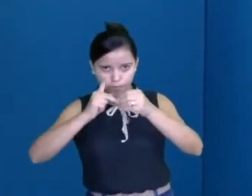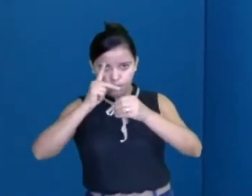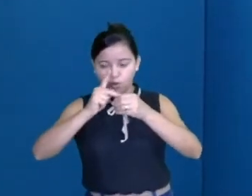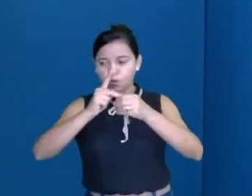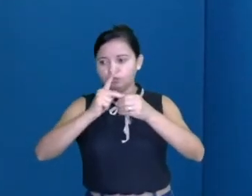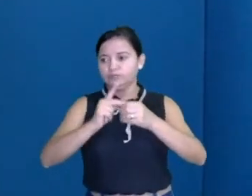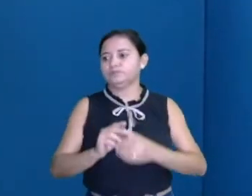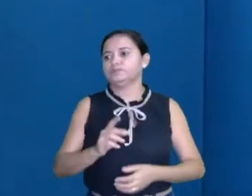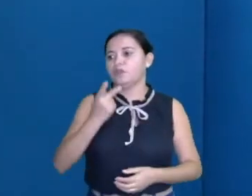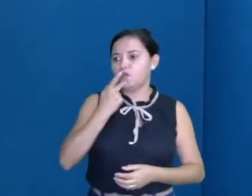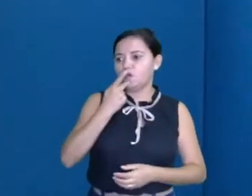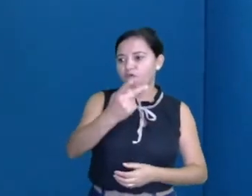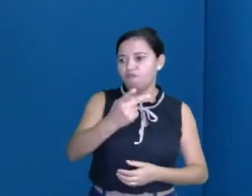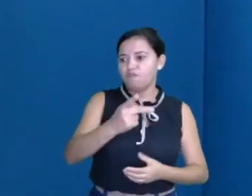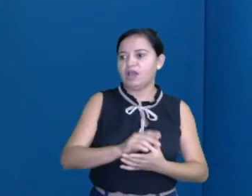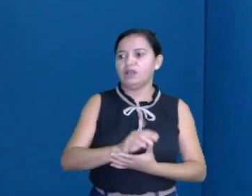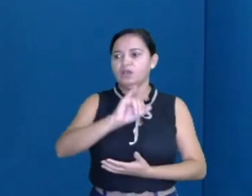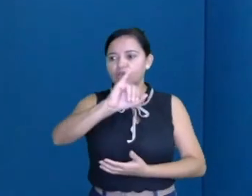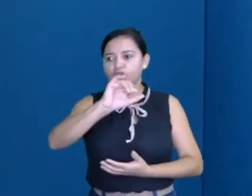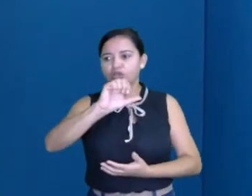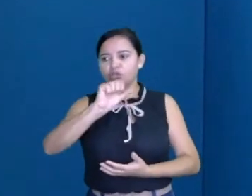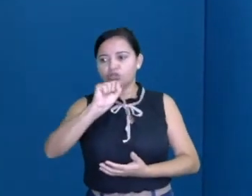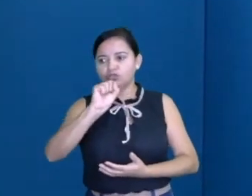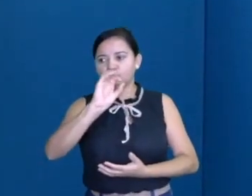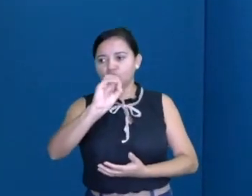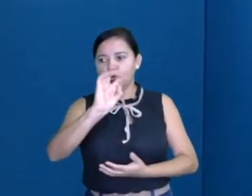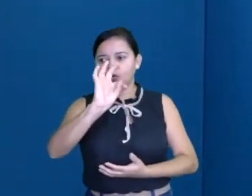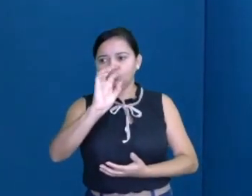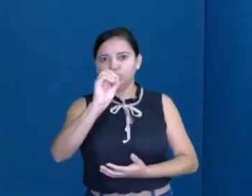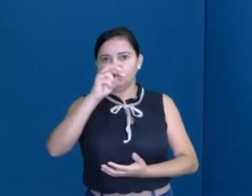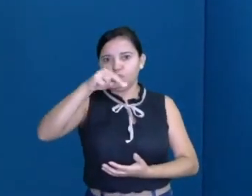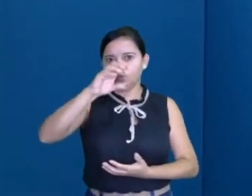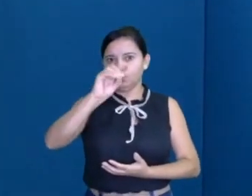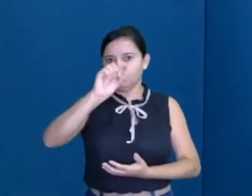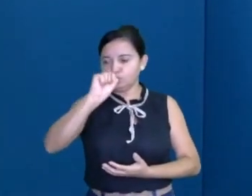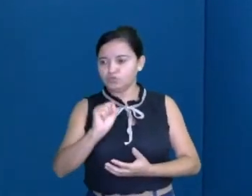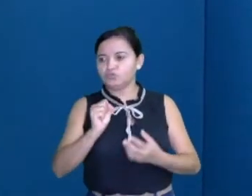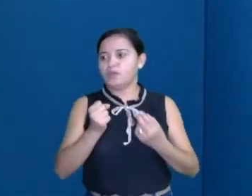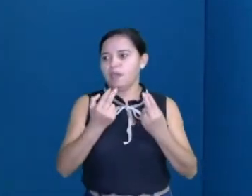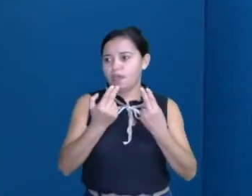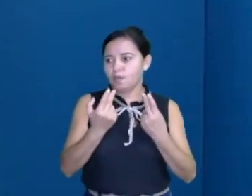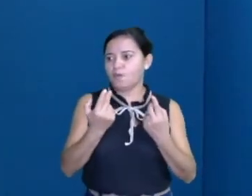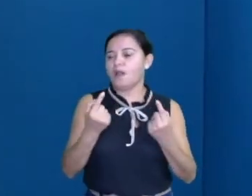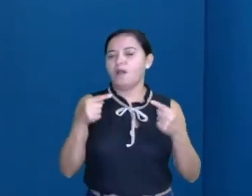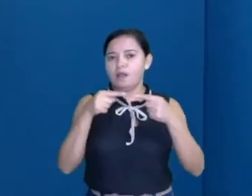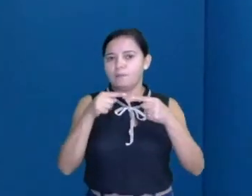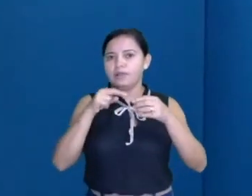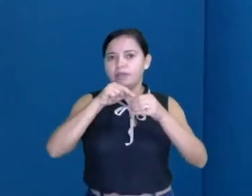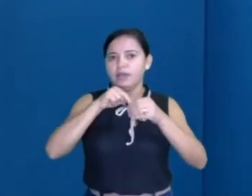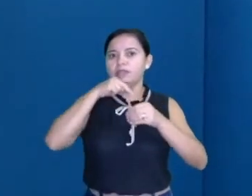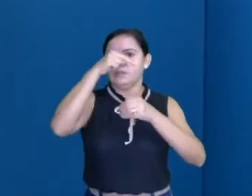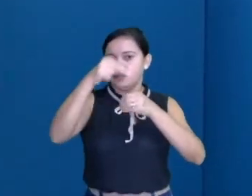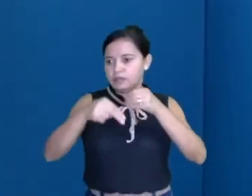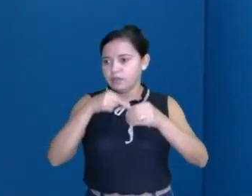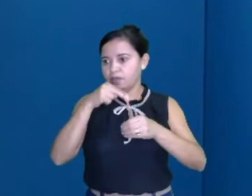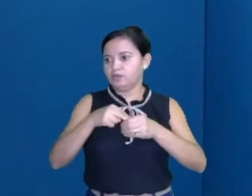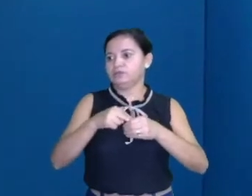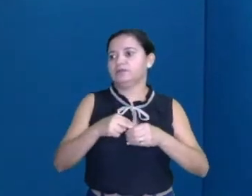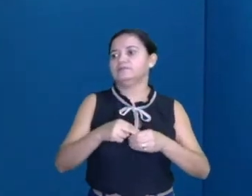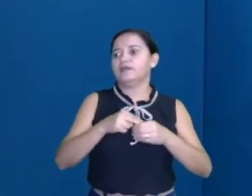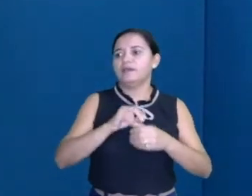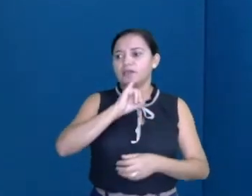ó. E quando eu falar já do número de isótonos, vai ter igual o número de nêutrons. E quando eu falar